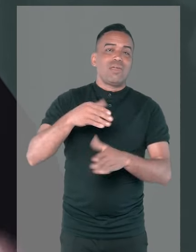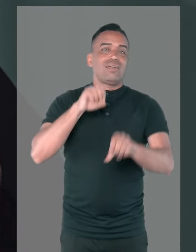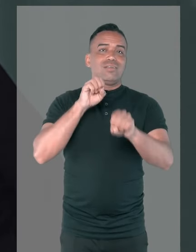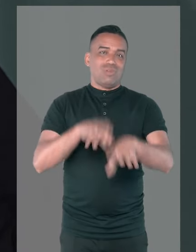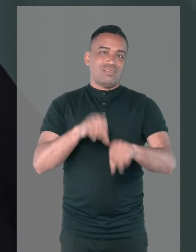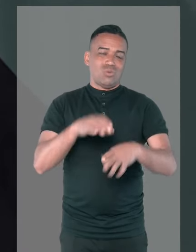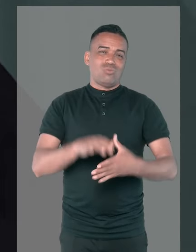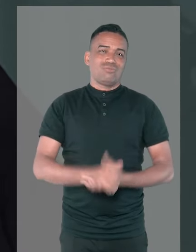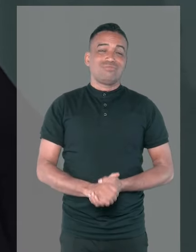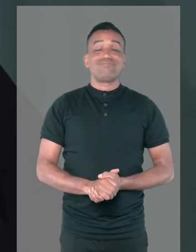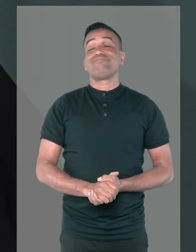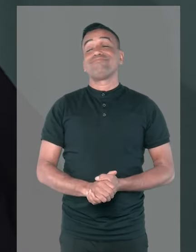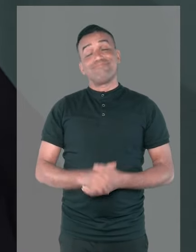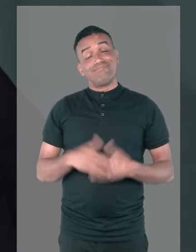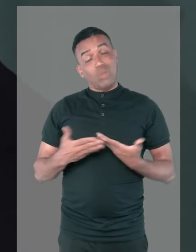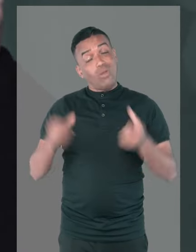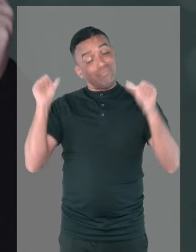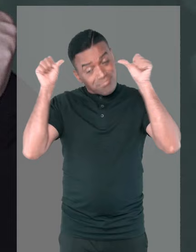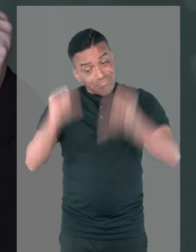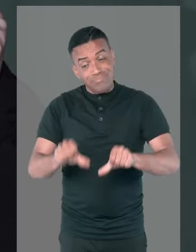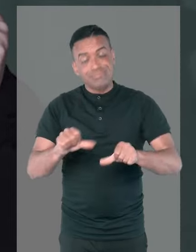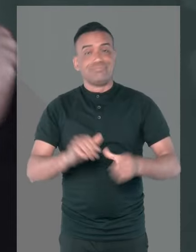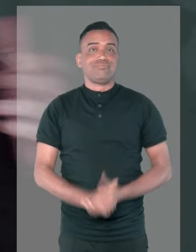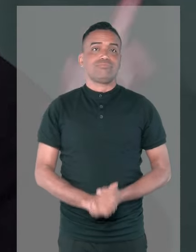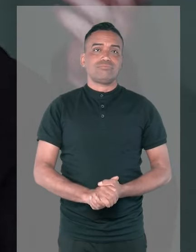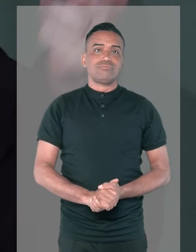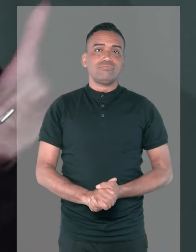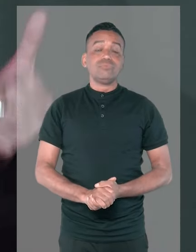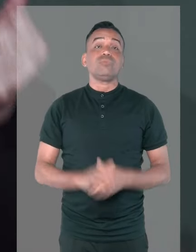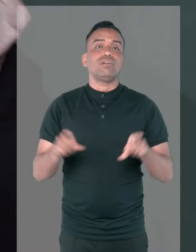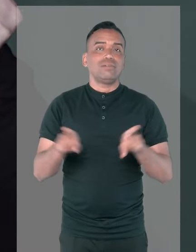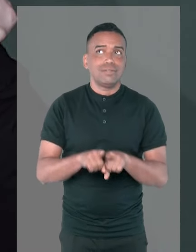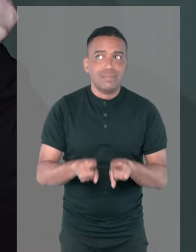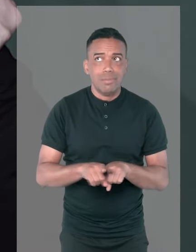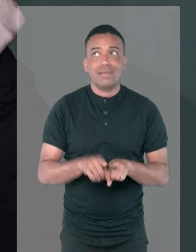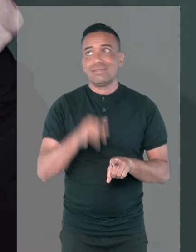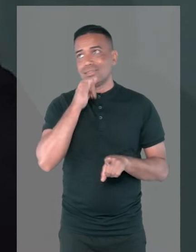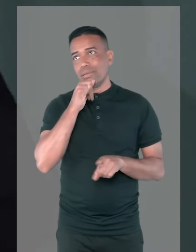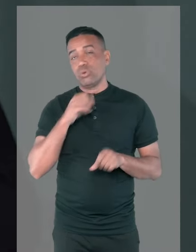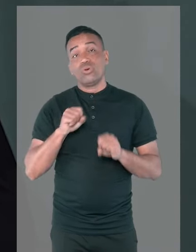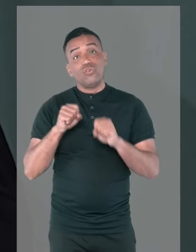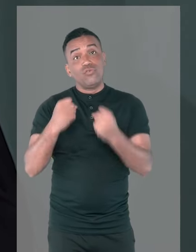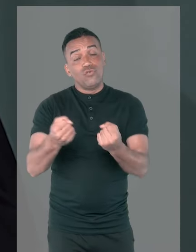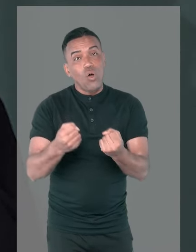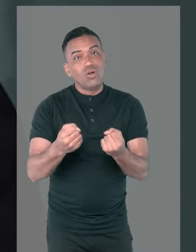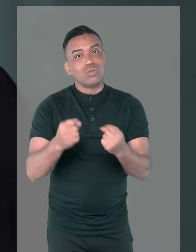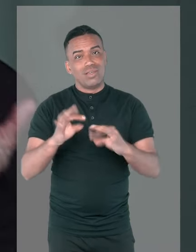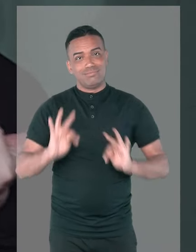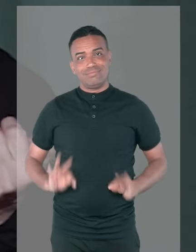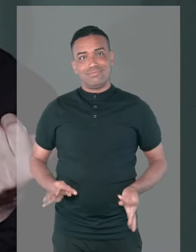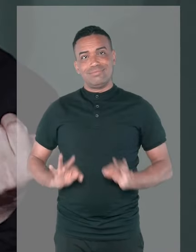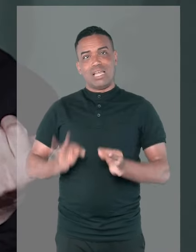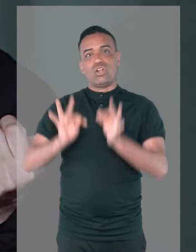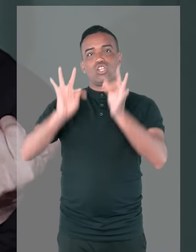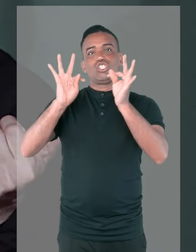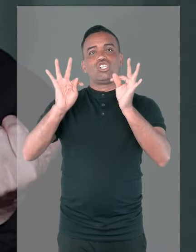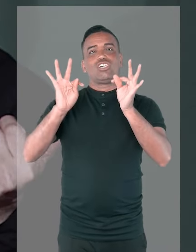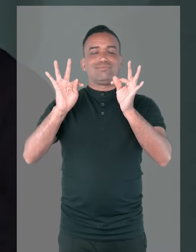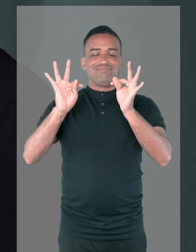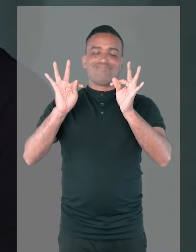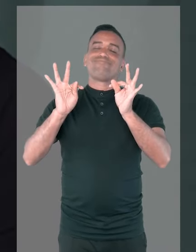sentido. E, claro, evidentemente, com a força do digital interferindo nas nossas